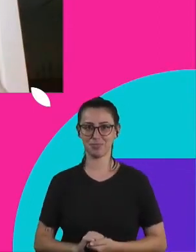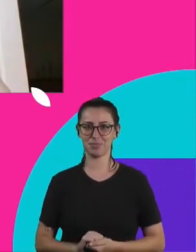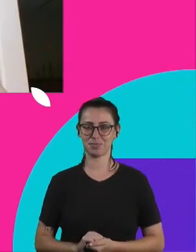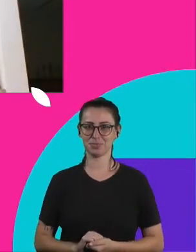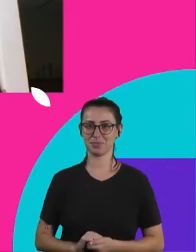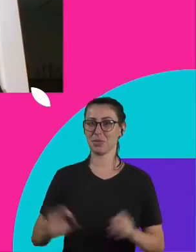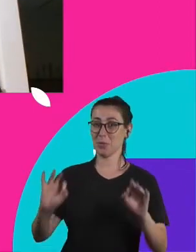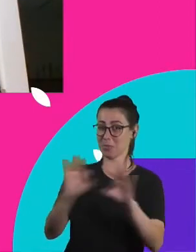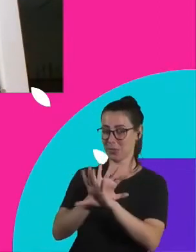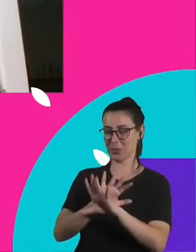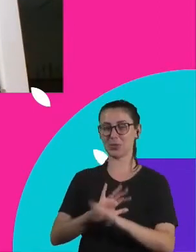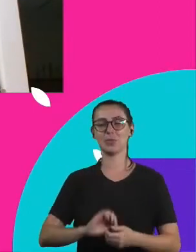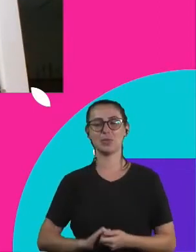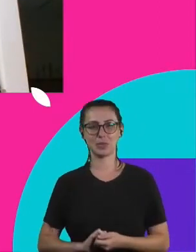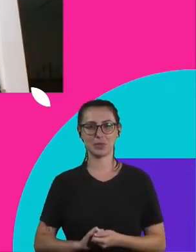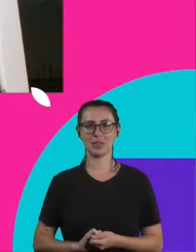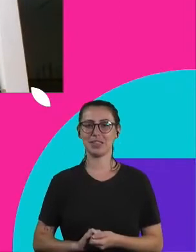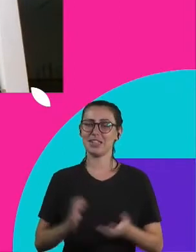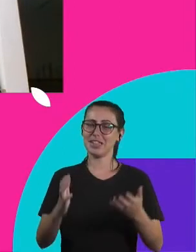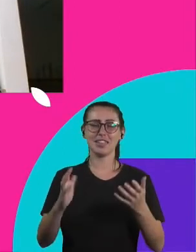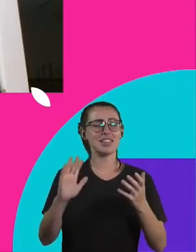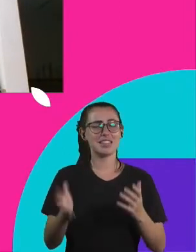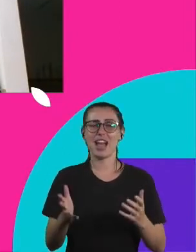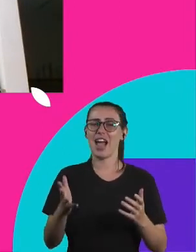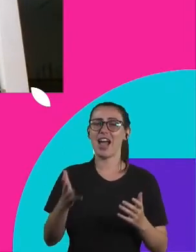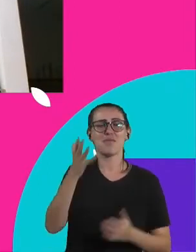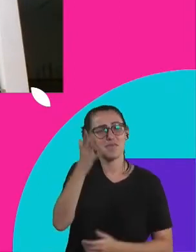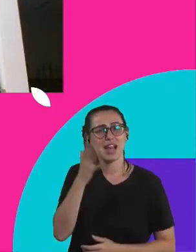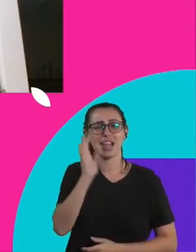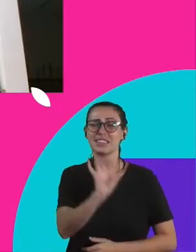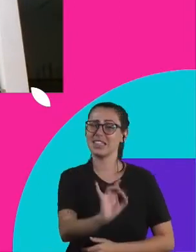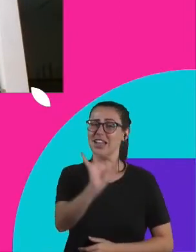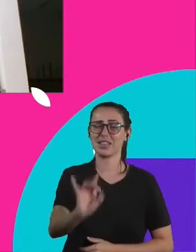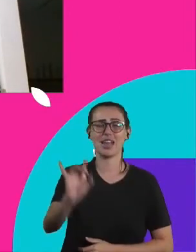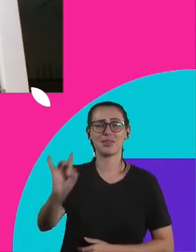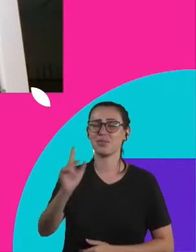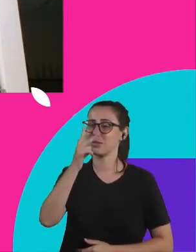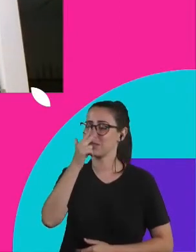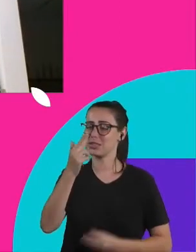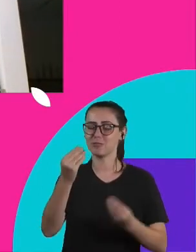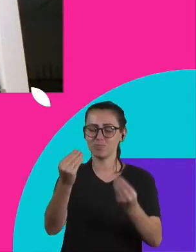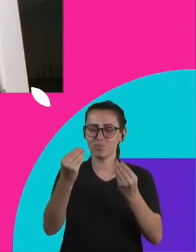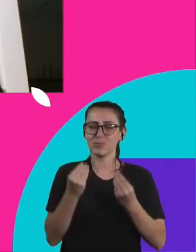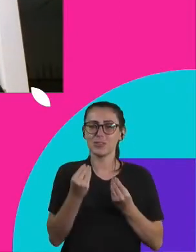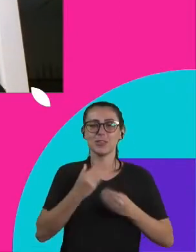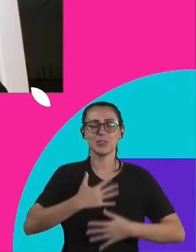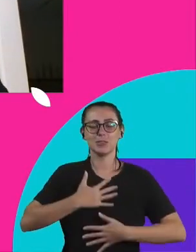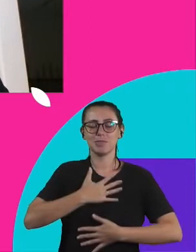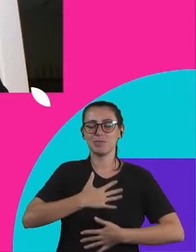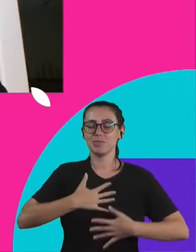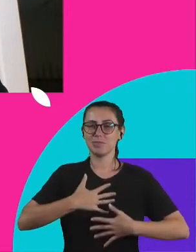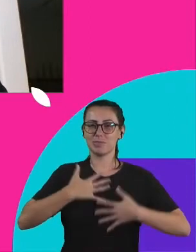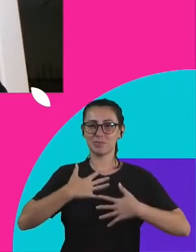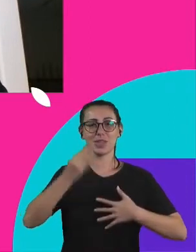Pronto, eu me sinto extremamente contemplado já pela Marcela, pelo Celso, pela Ana, muito rapidamente, tentando